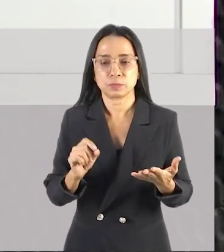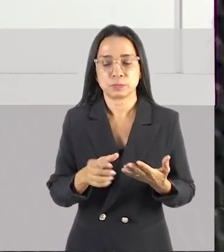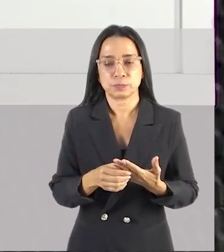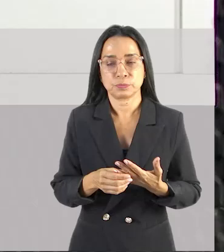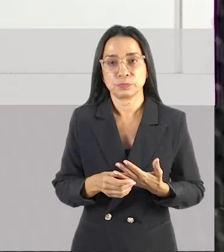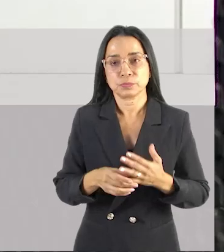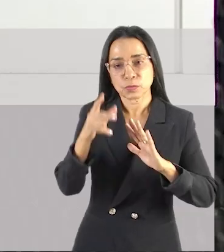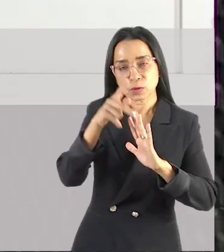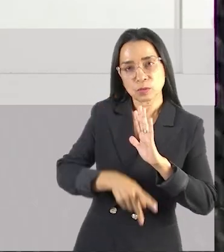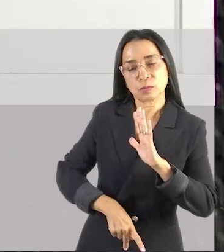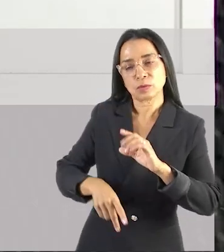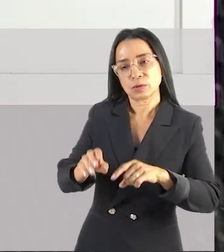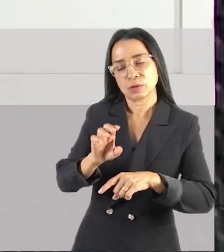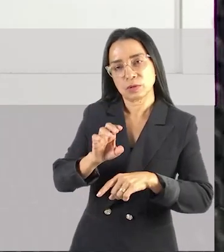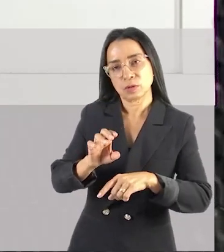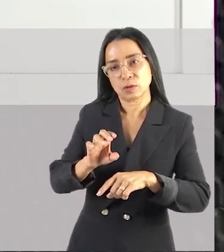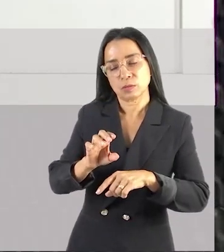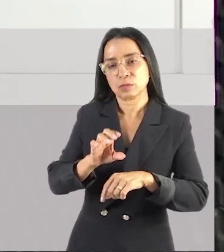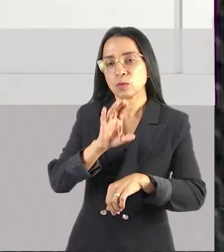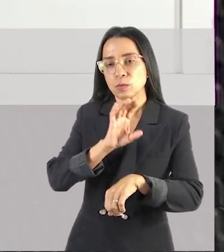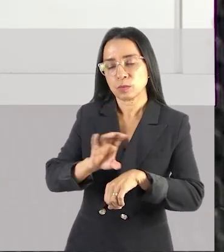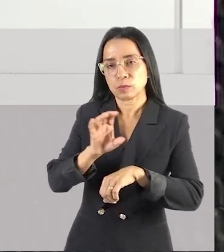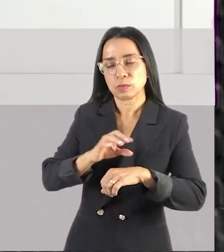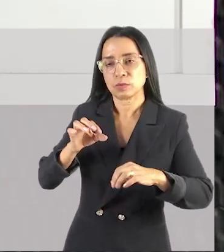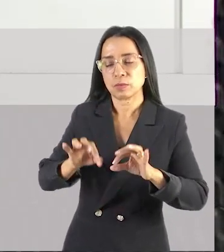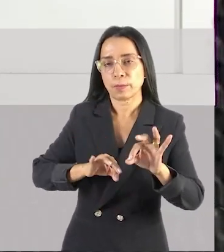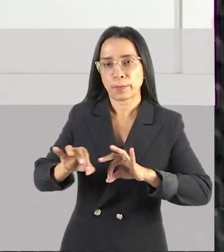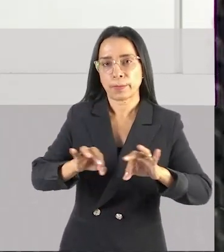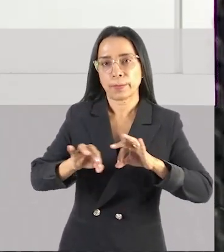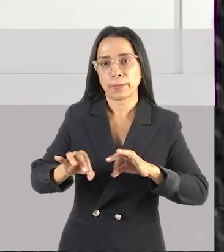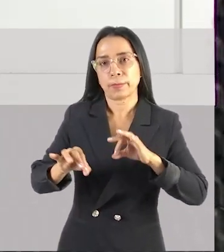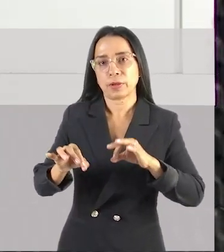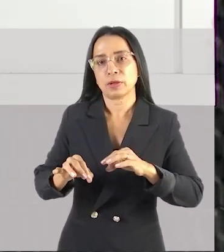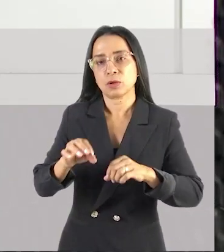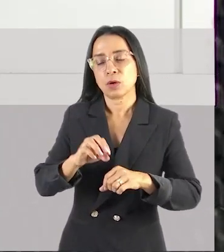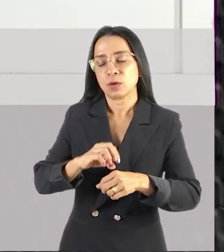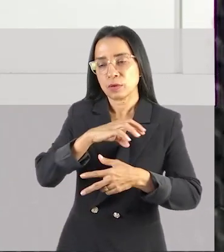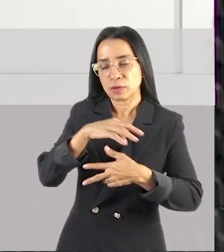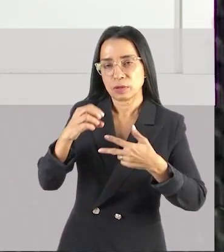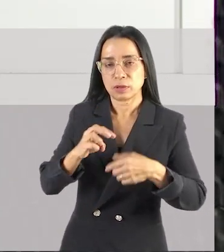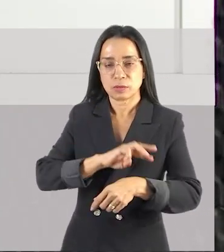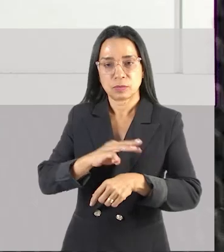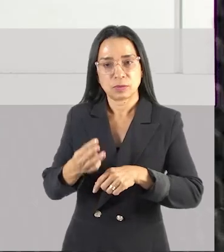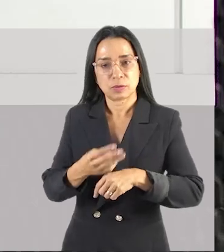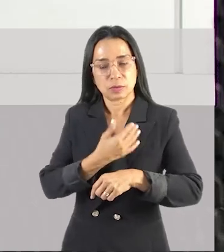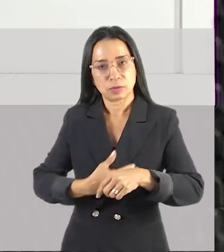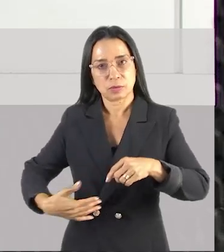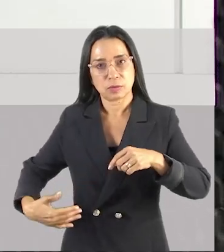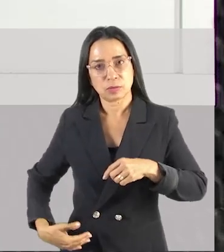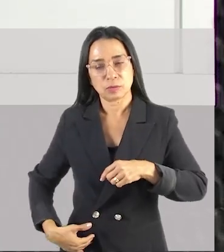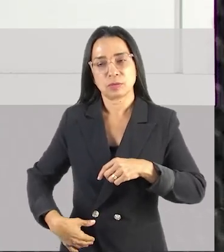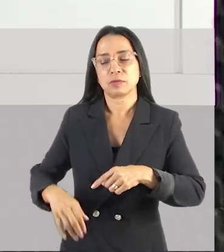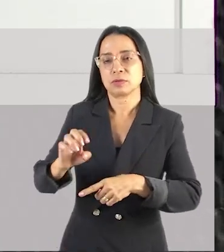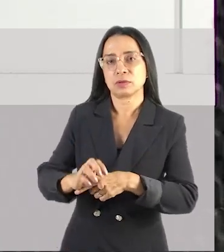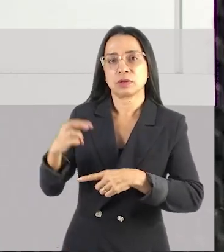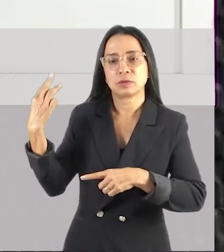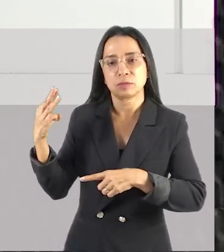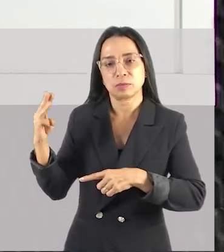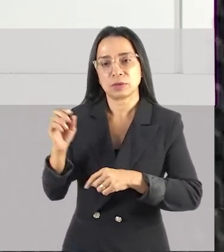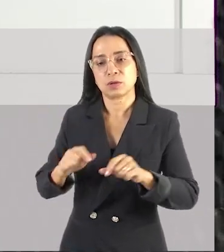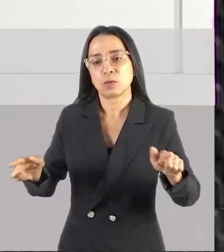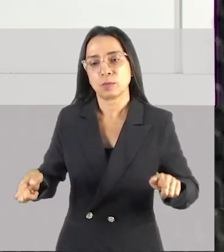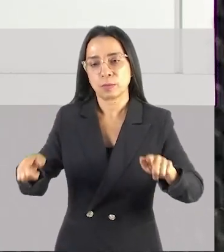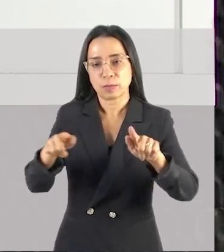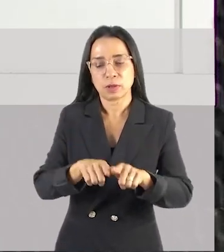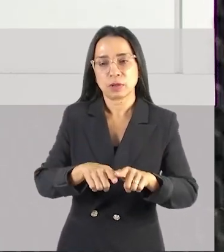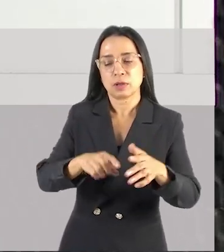projeto do cursinho preparatório para Enem UEMA, projeto do governo do estado do Maranhão, através da Secretaria de Estado